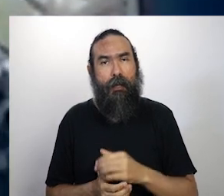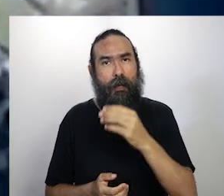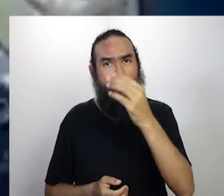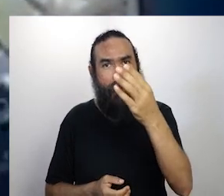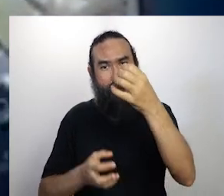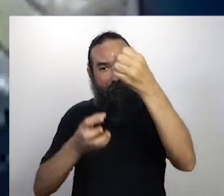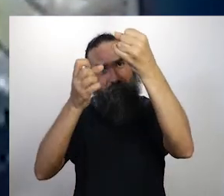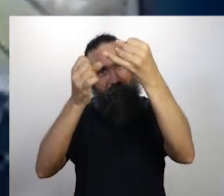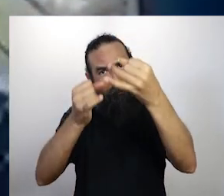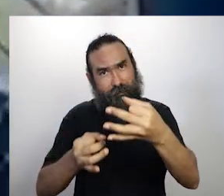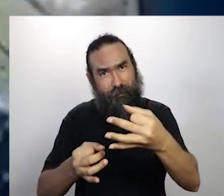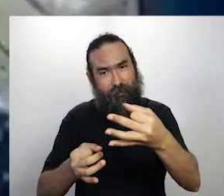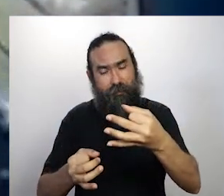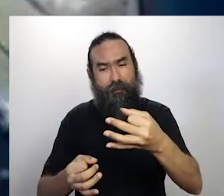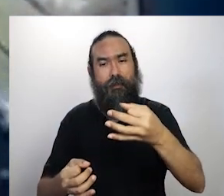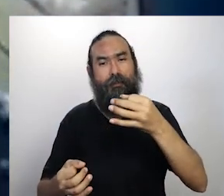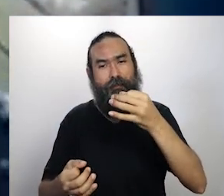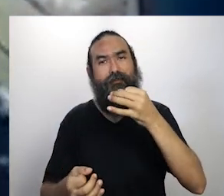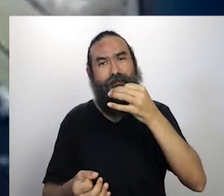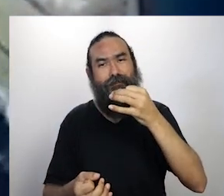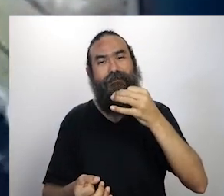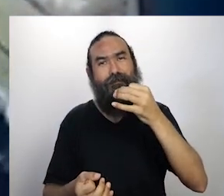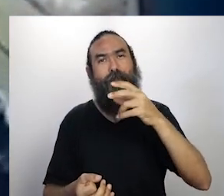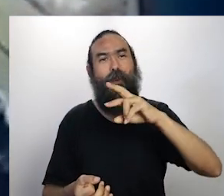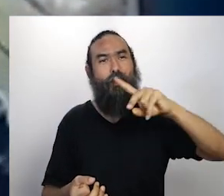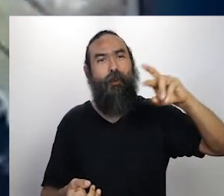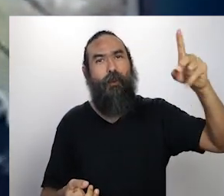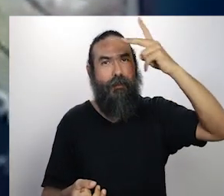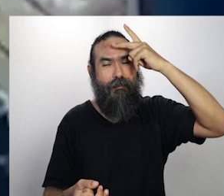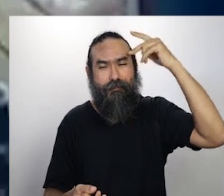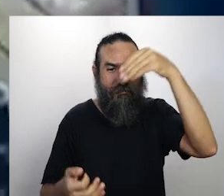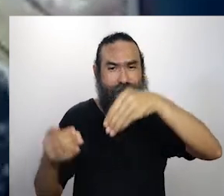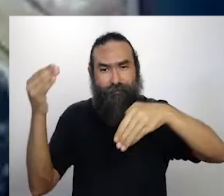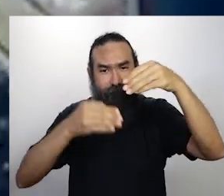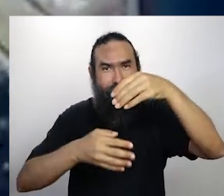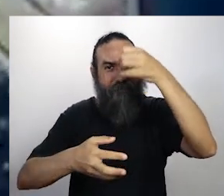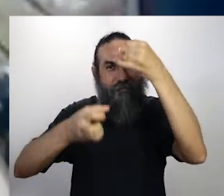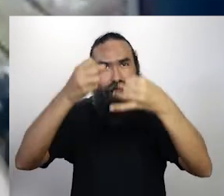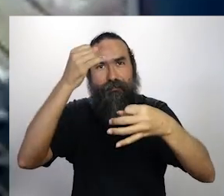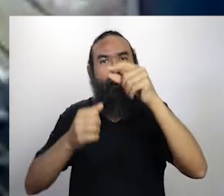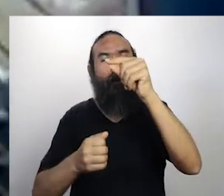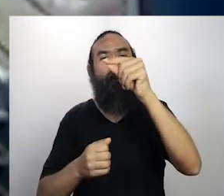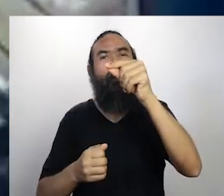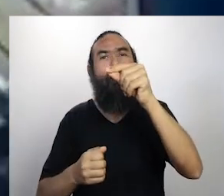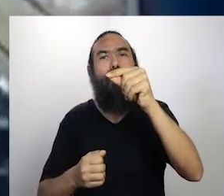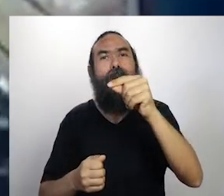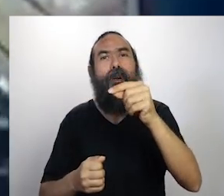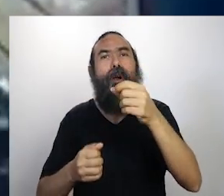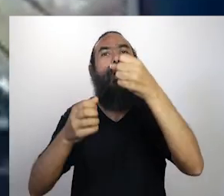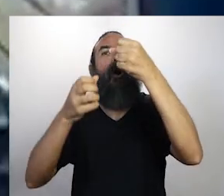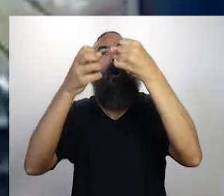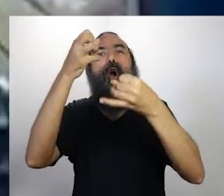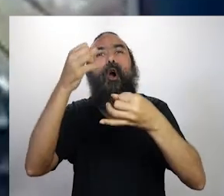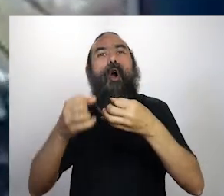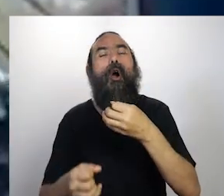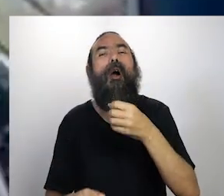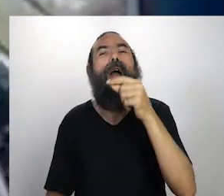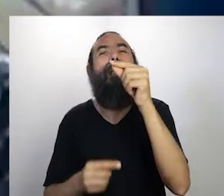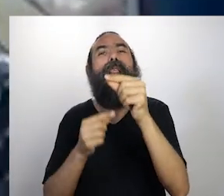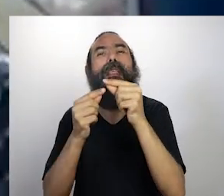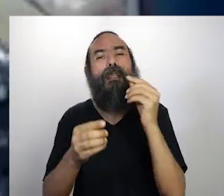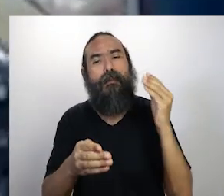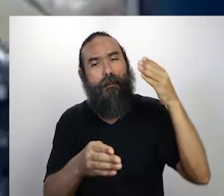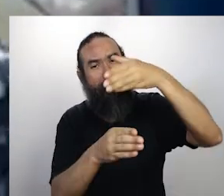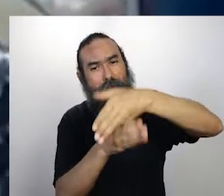esse tipo de relato é muito frequente, que as pessoas se sentem tocadas. E é isso